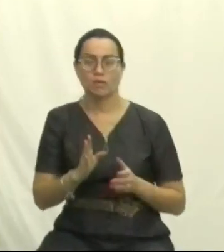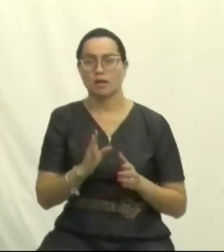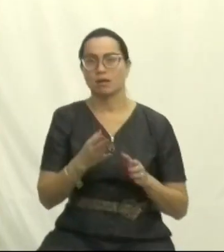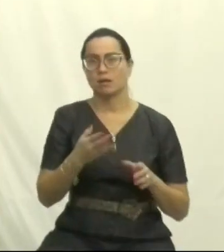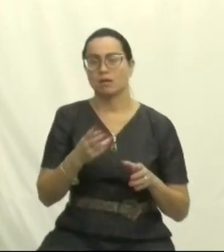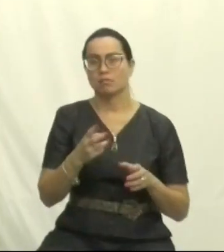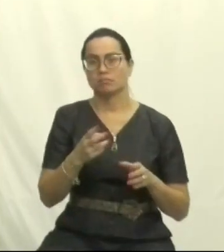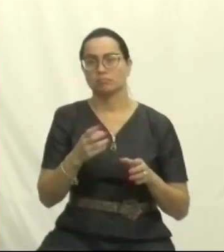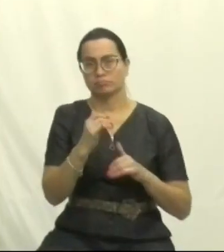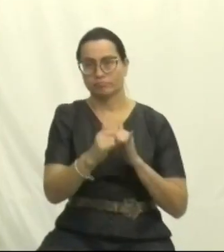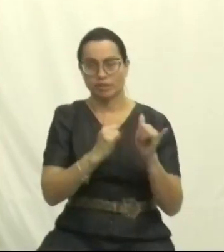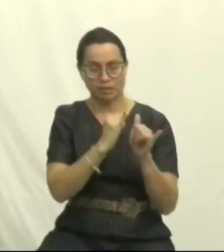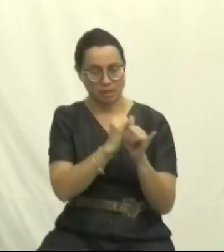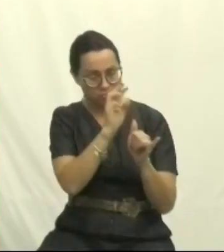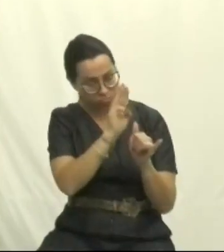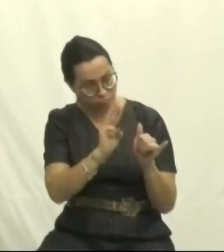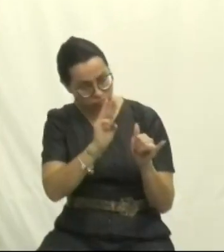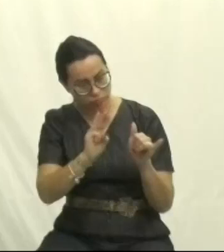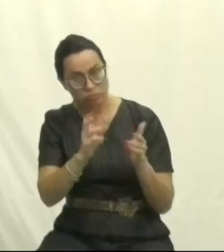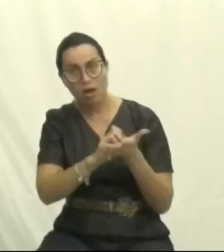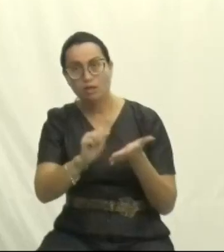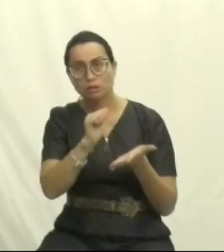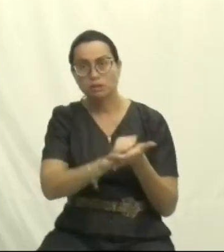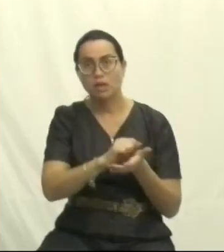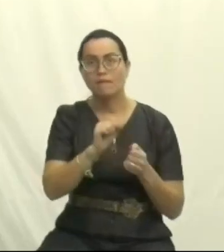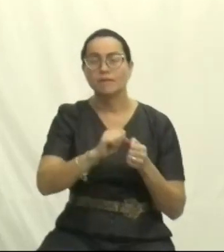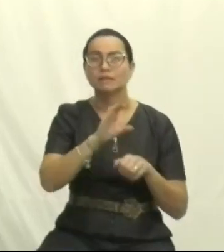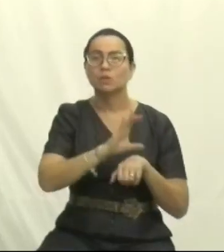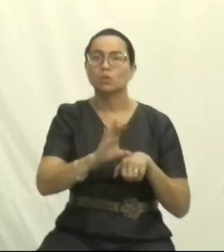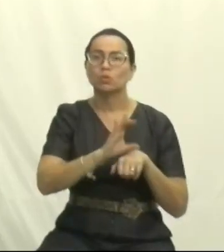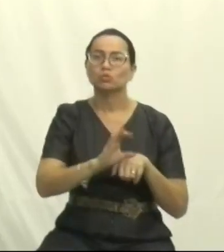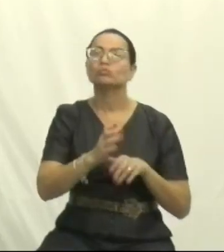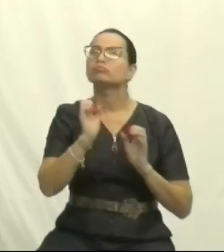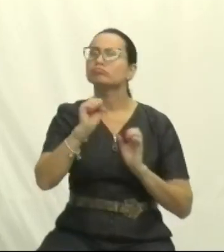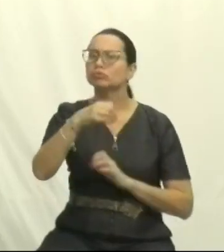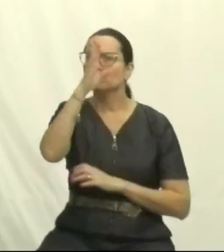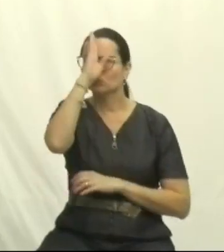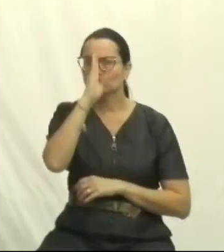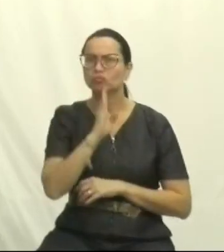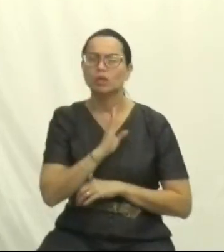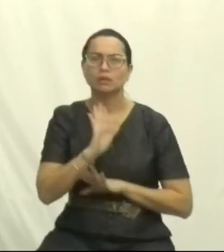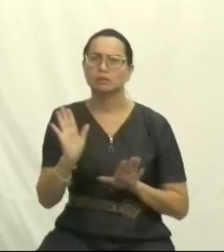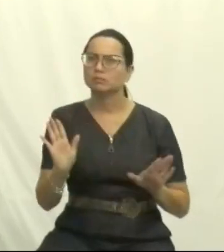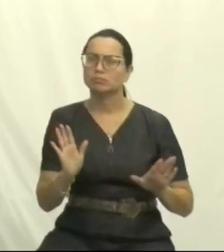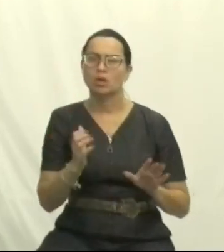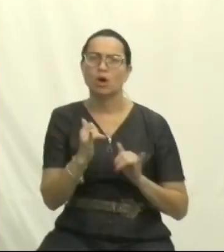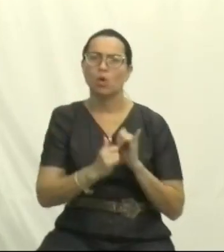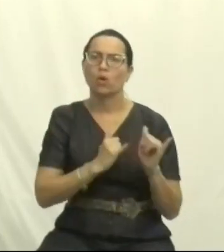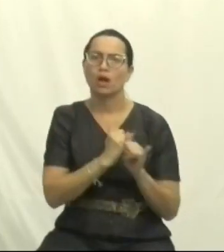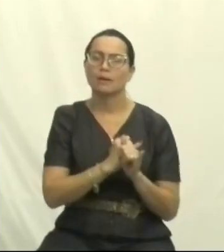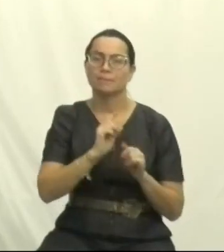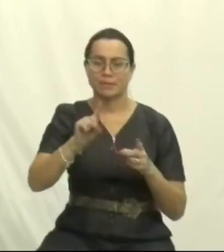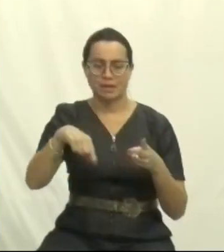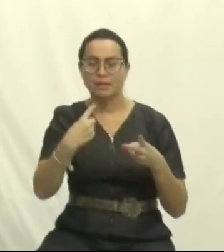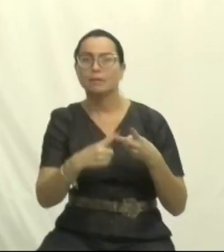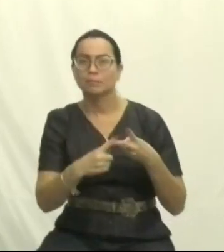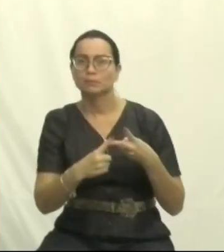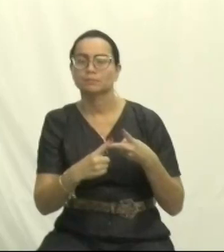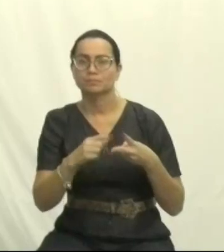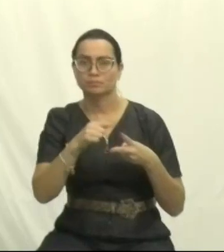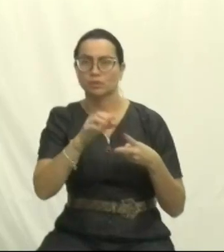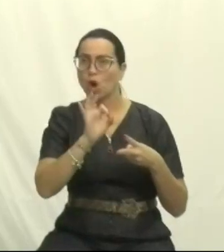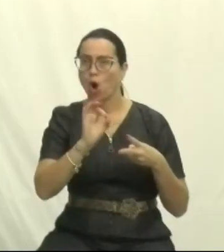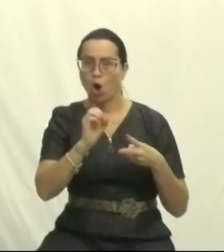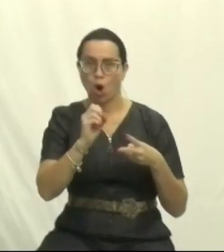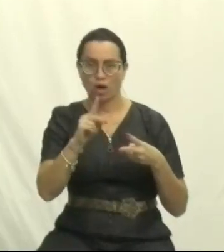inscrição, fazer esse curso, né, totalmente gratuito e de maneira online. Depois desse curso, ele vai passar